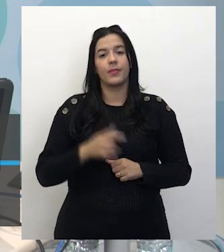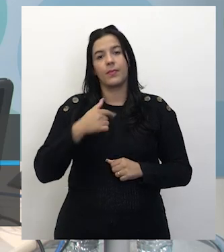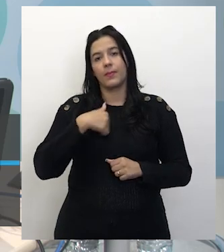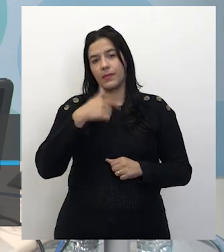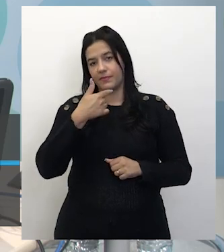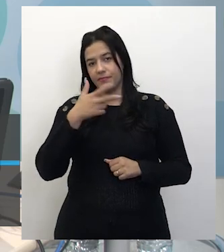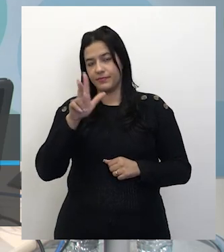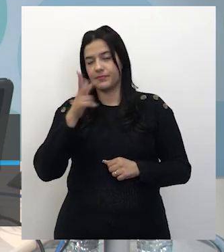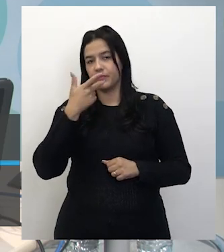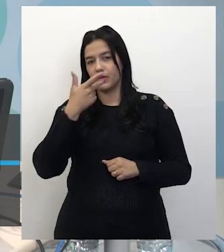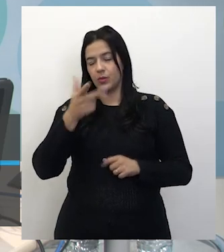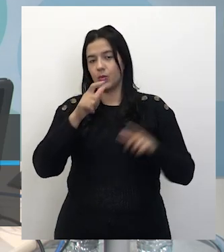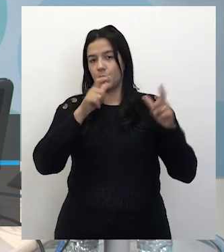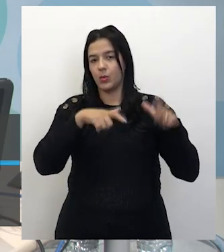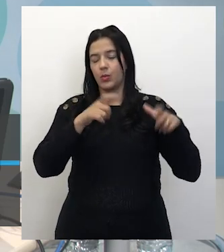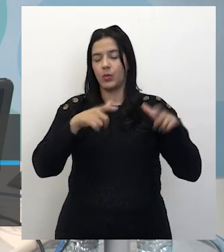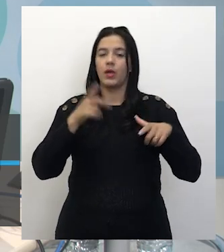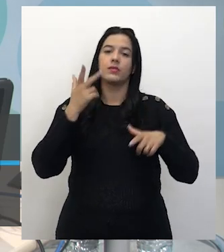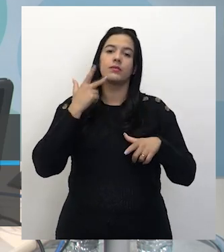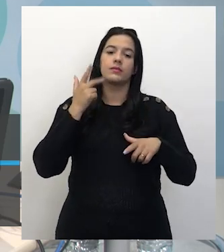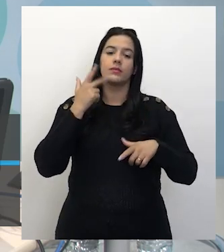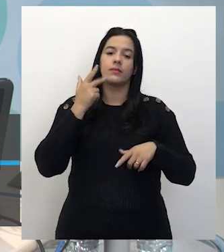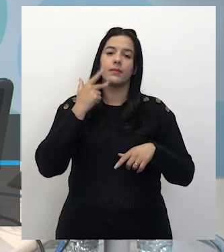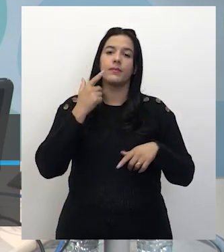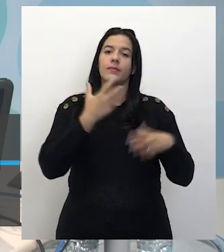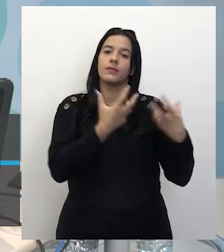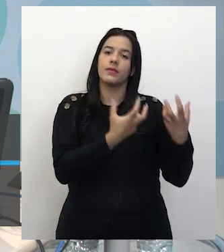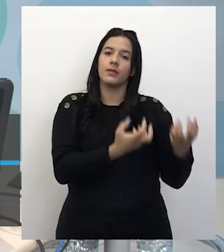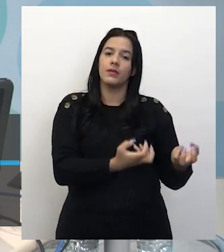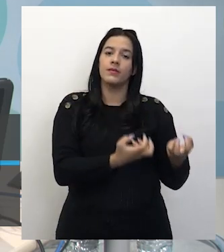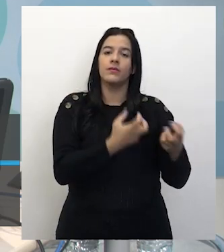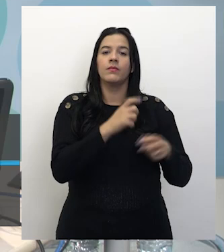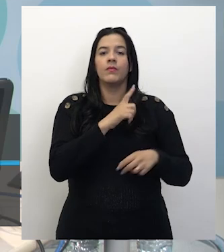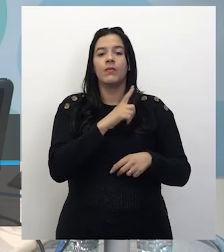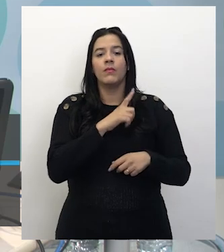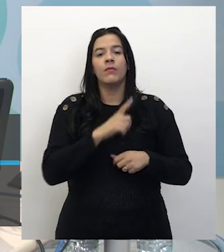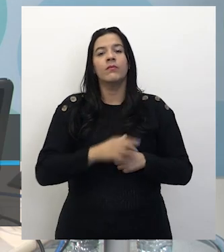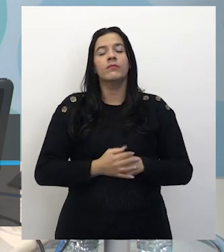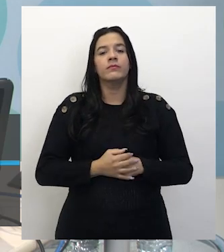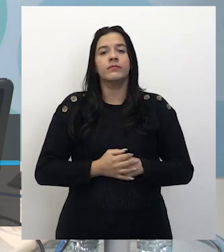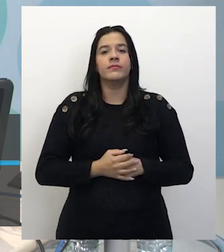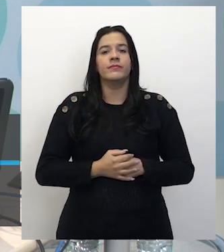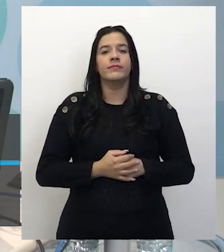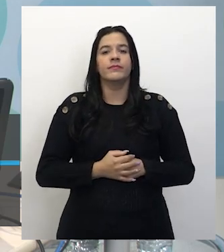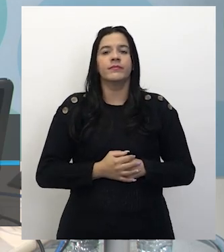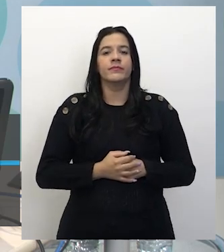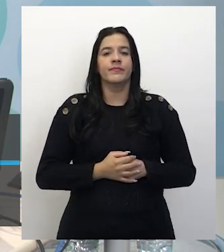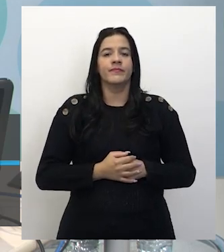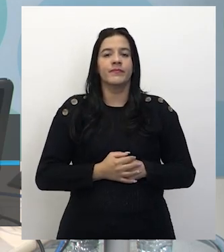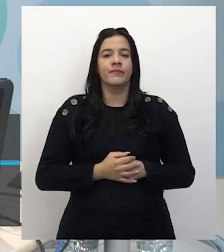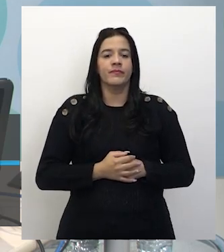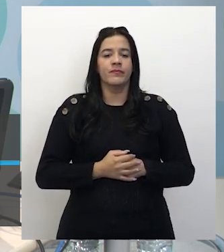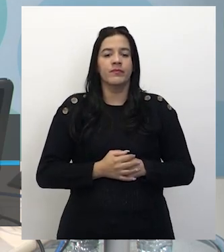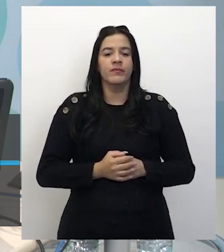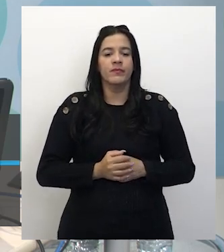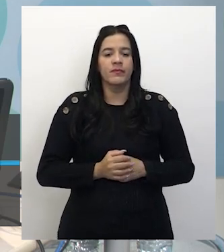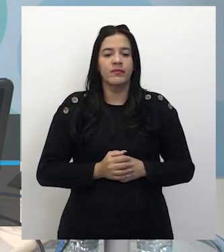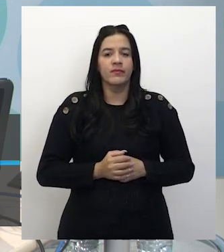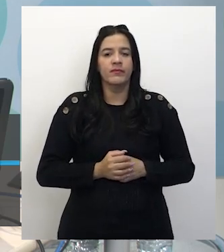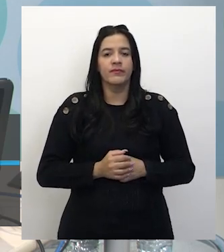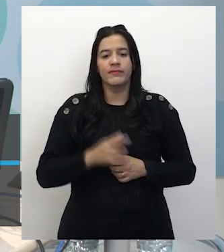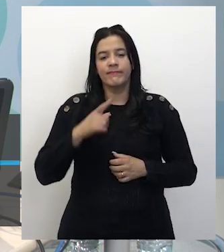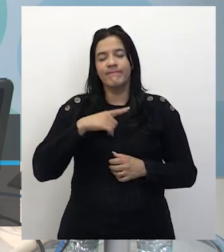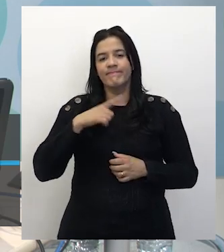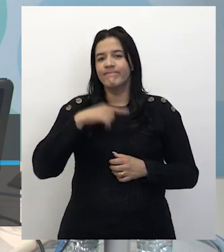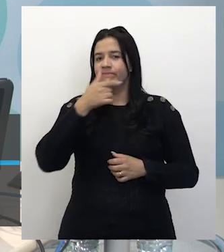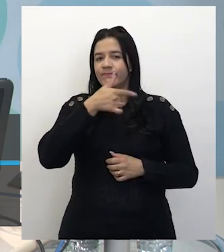Pro Renata. Em uma seca no Ceará, Ana Clara da Pro Luzia. Vamos ver se eu vou mais para o final para pegar